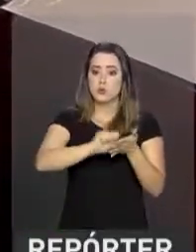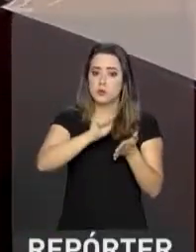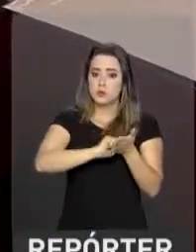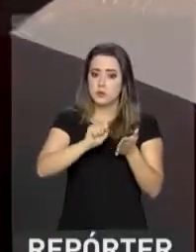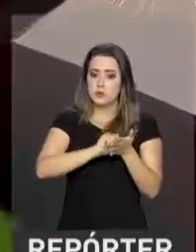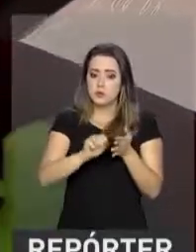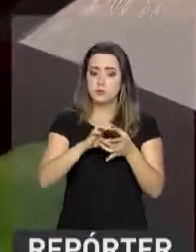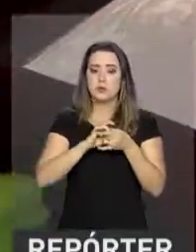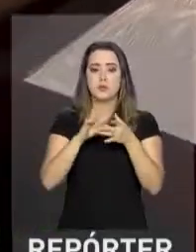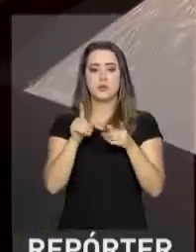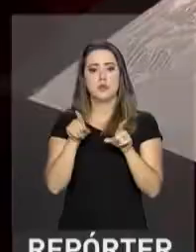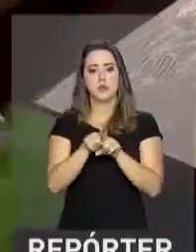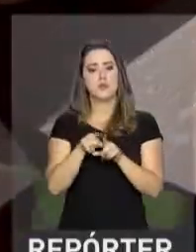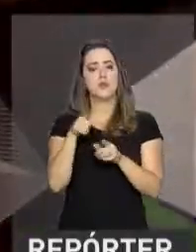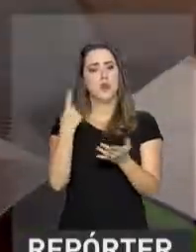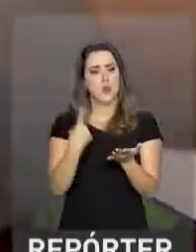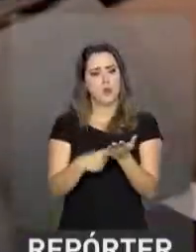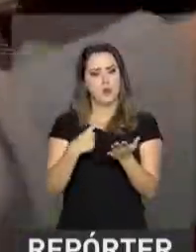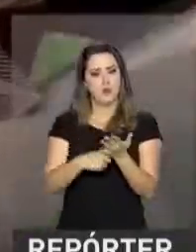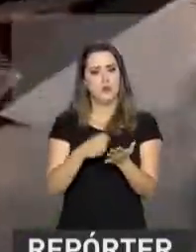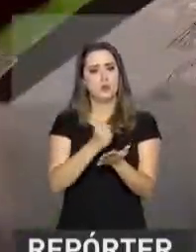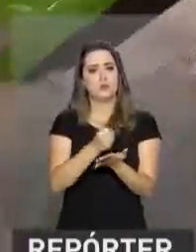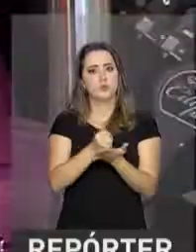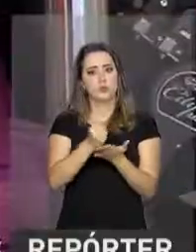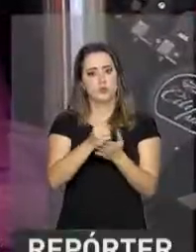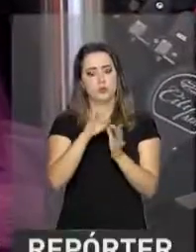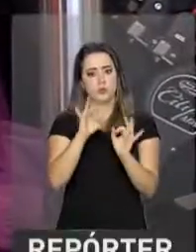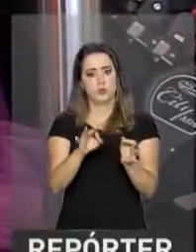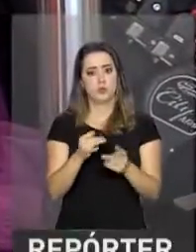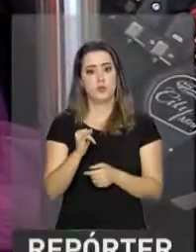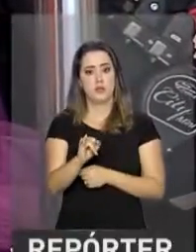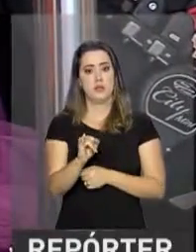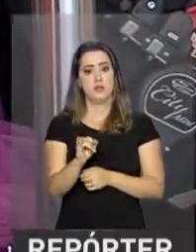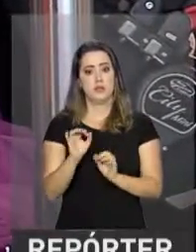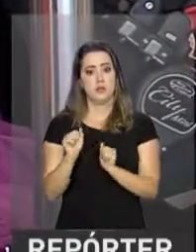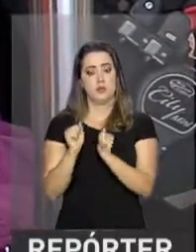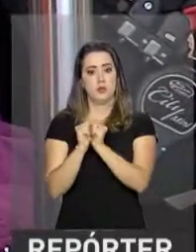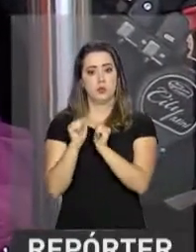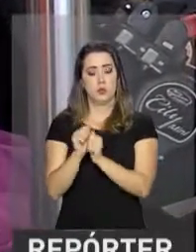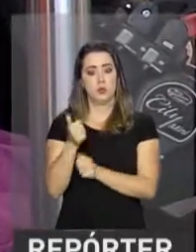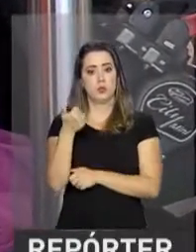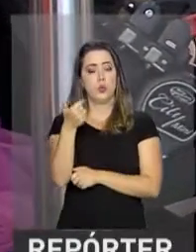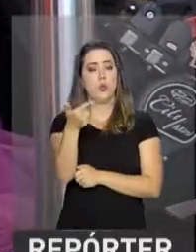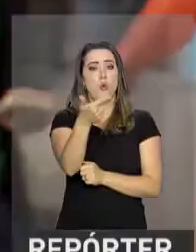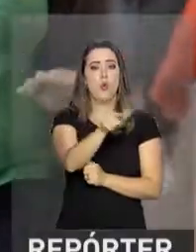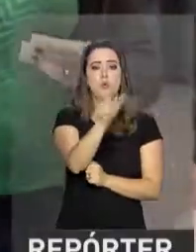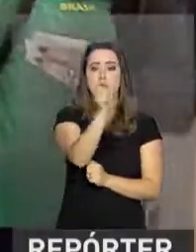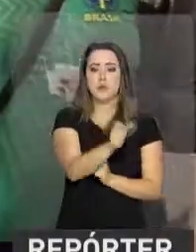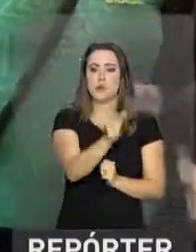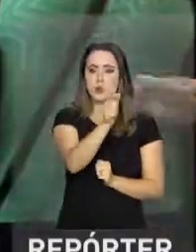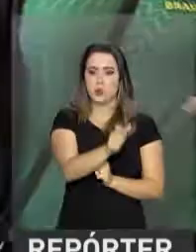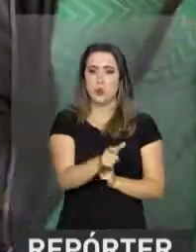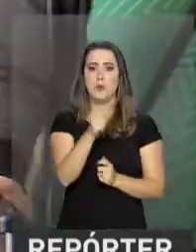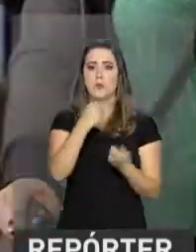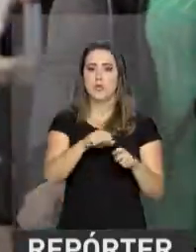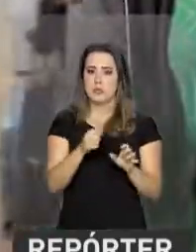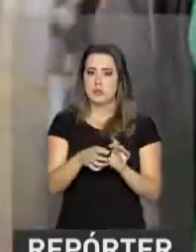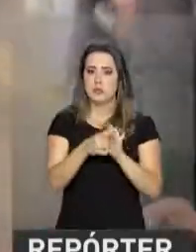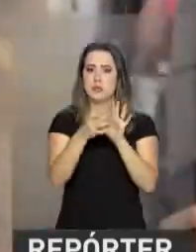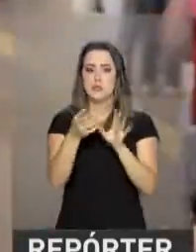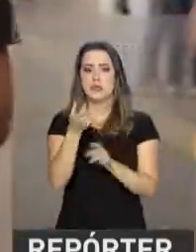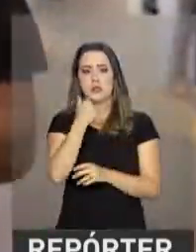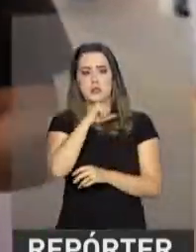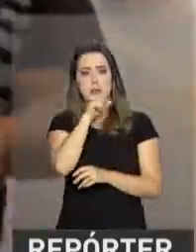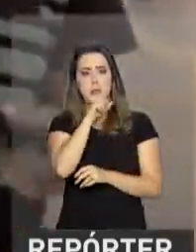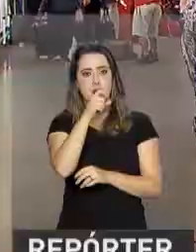do outro e com firma reconhecida já se o acompanhante for outra pessoa é preciso autorização da